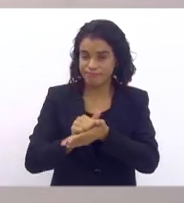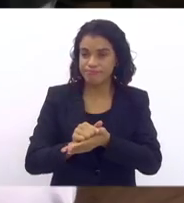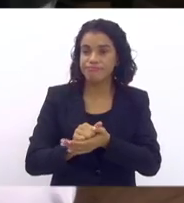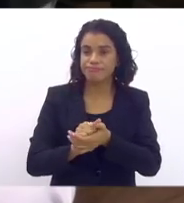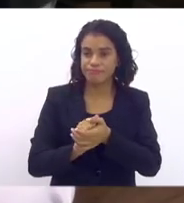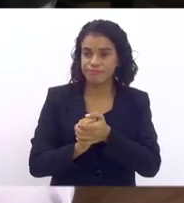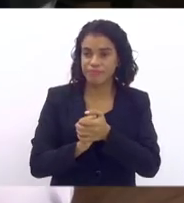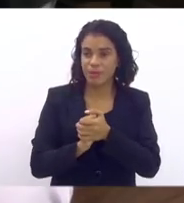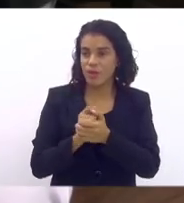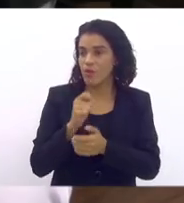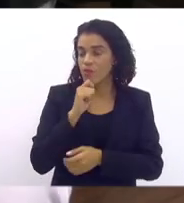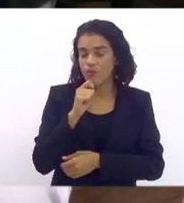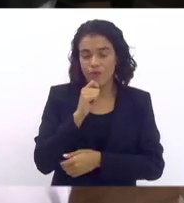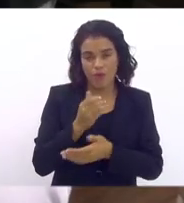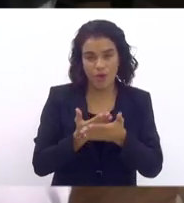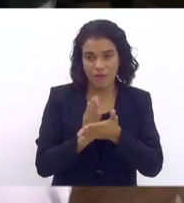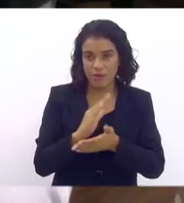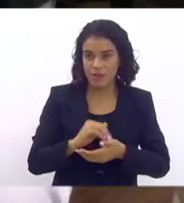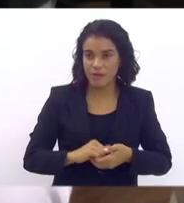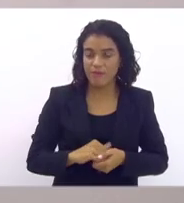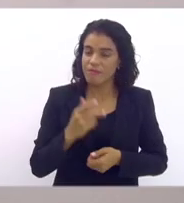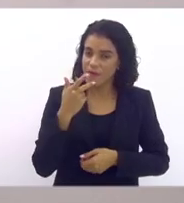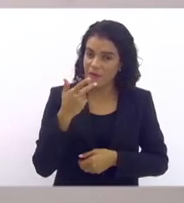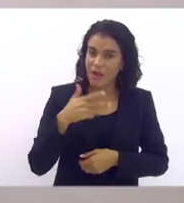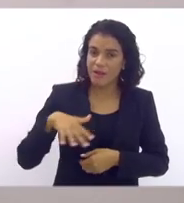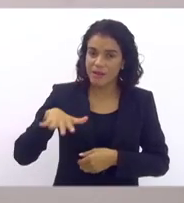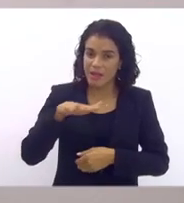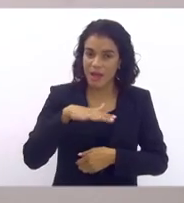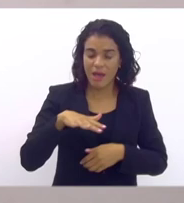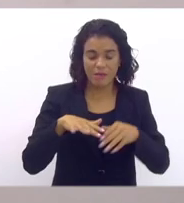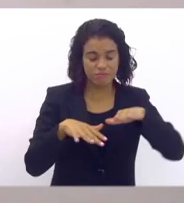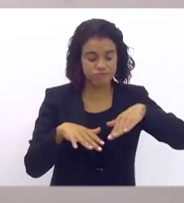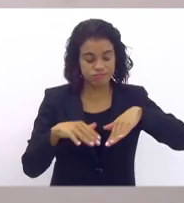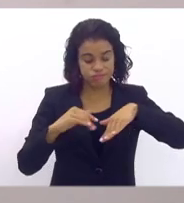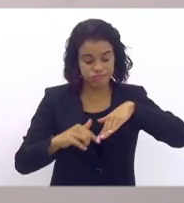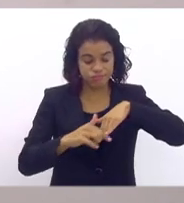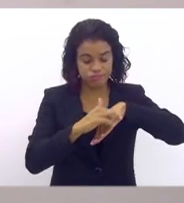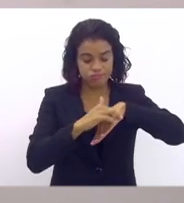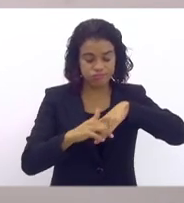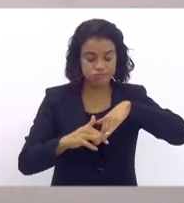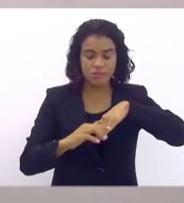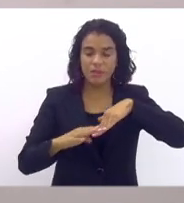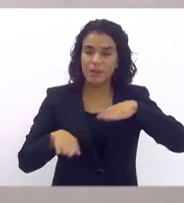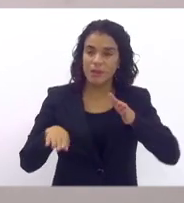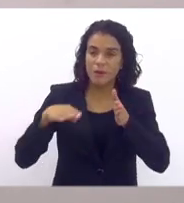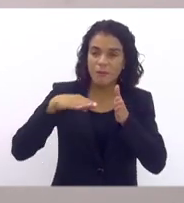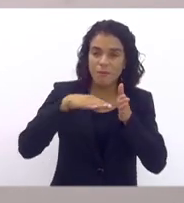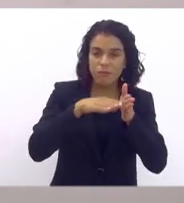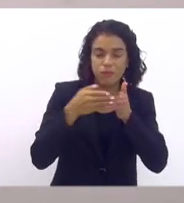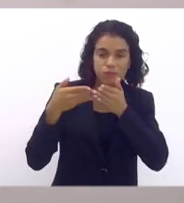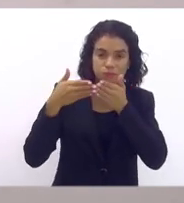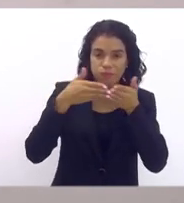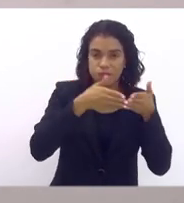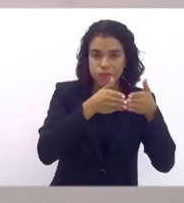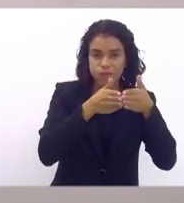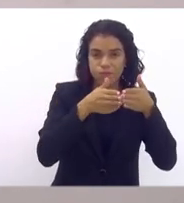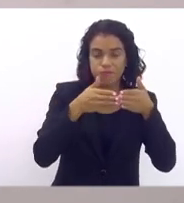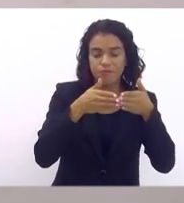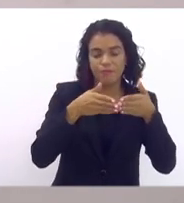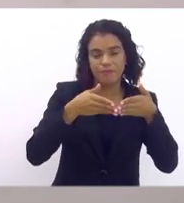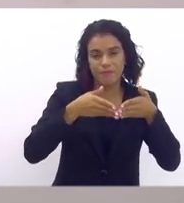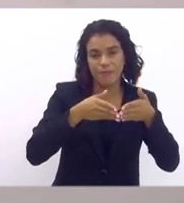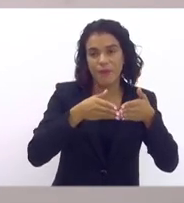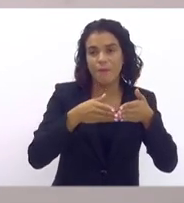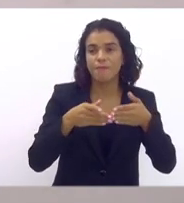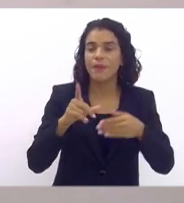foada não foi fala das águas costeiras do do Estado do Rio de Janeiro que ficariam sob responsabilidade do iné mais do que isso